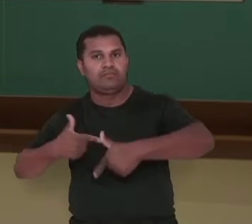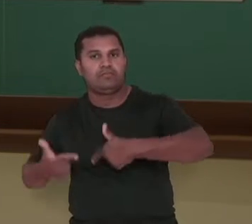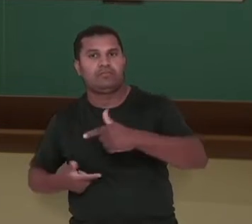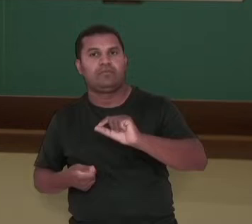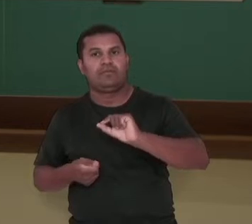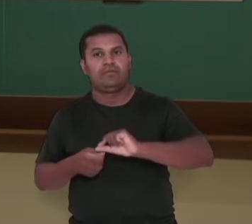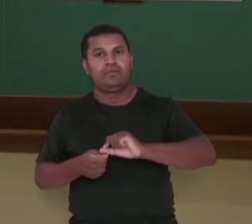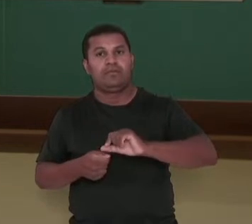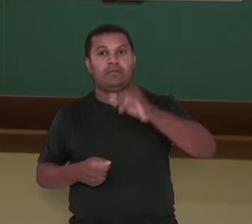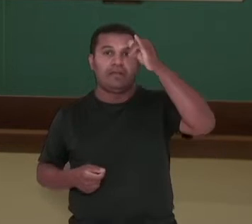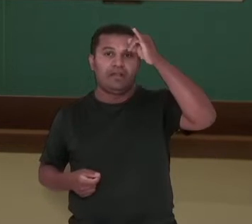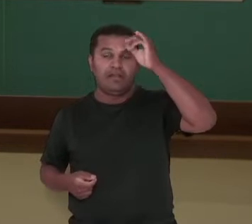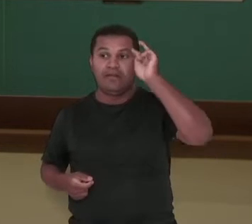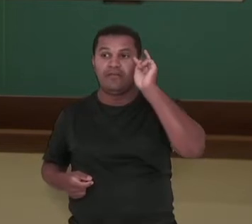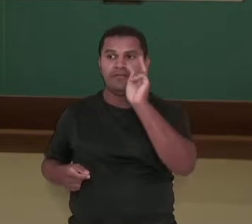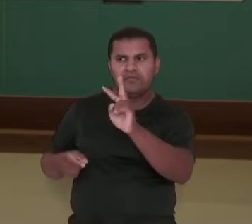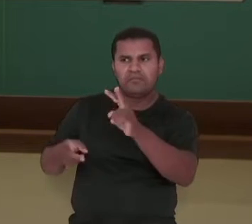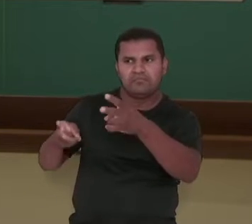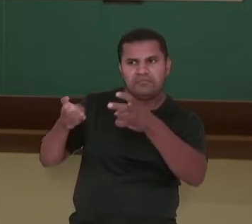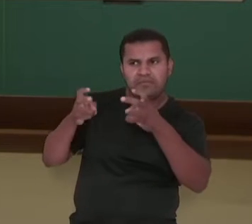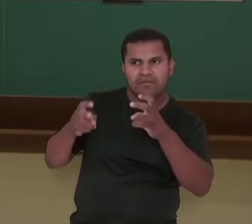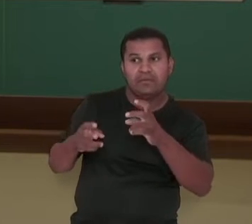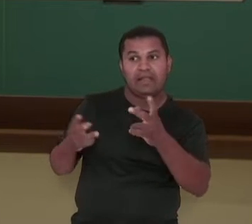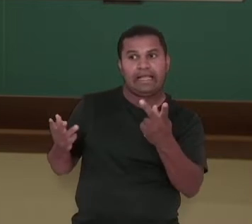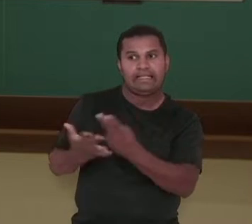pode dar de errado e eu já resolvo antes.